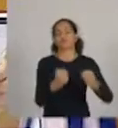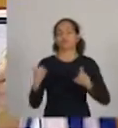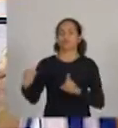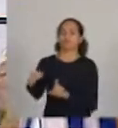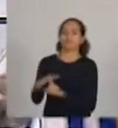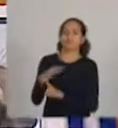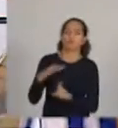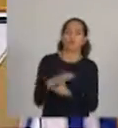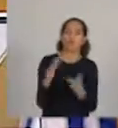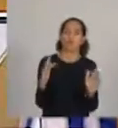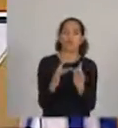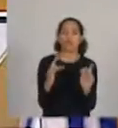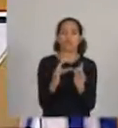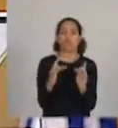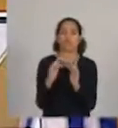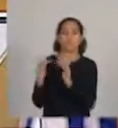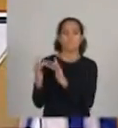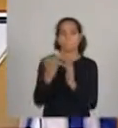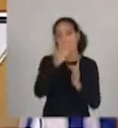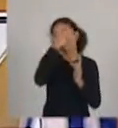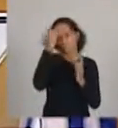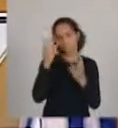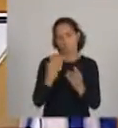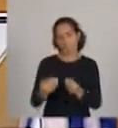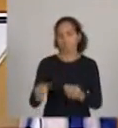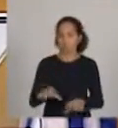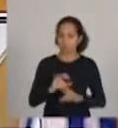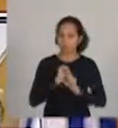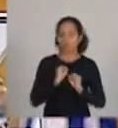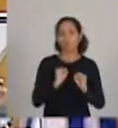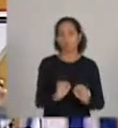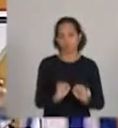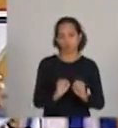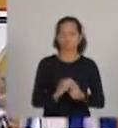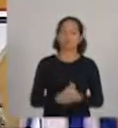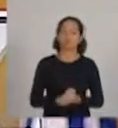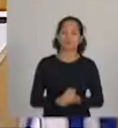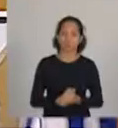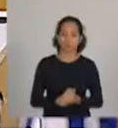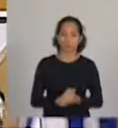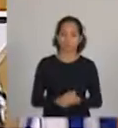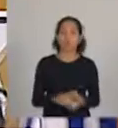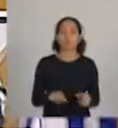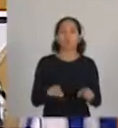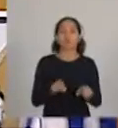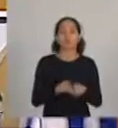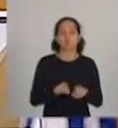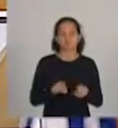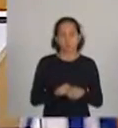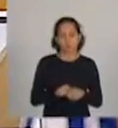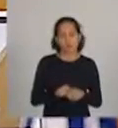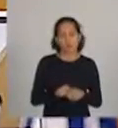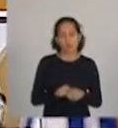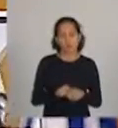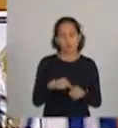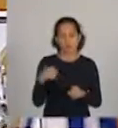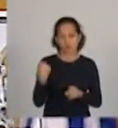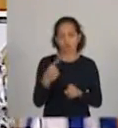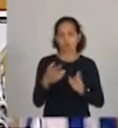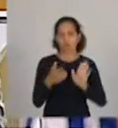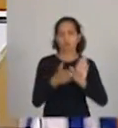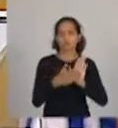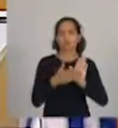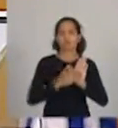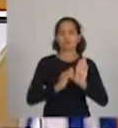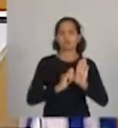dias. Também, nessa mesma linha de exposição, nós fizemos uma indicação